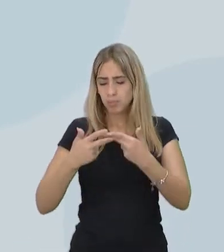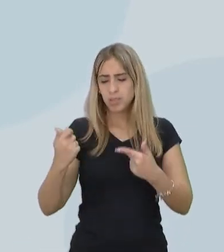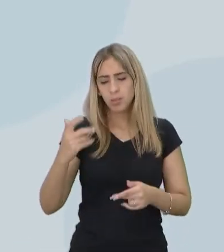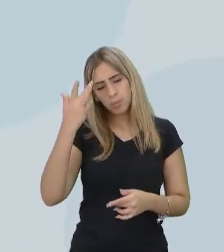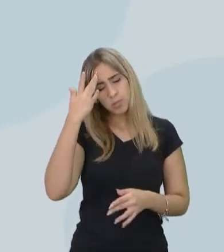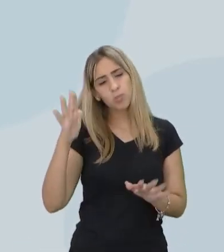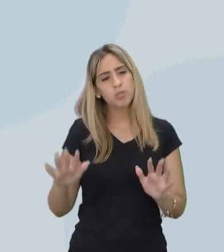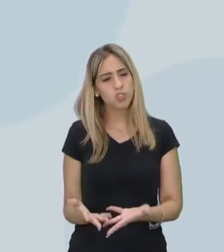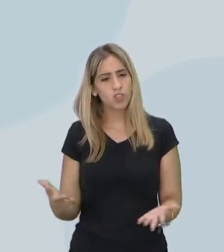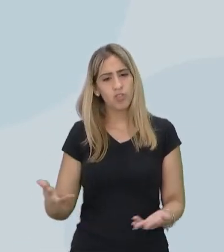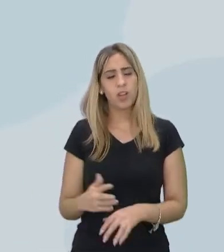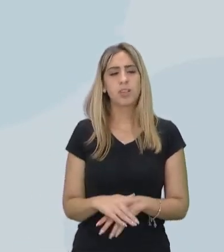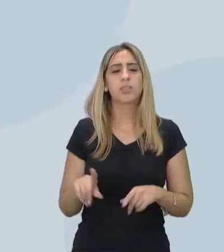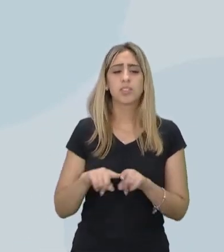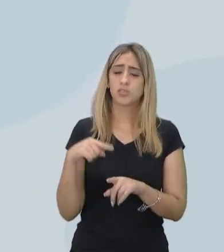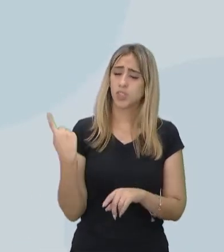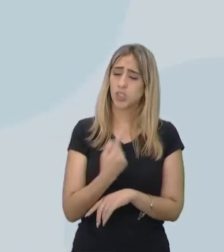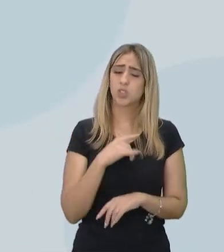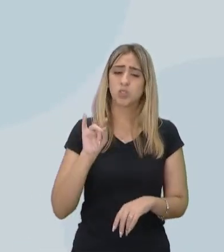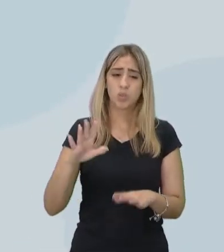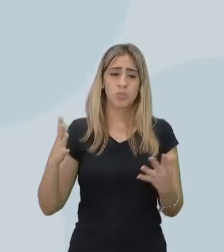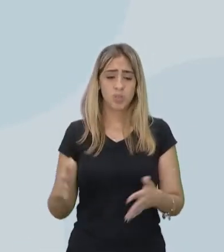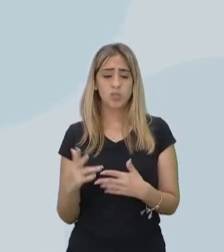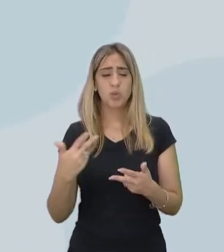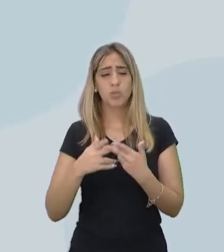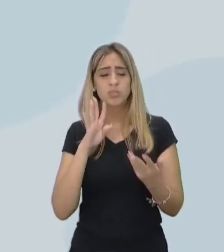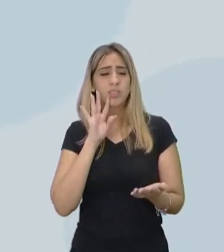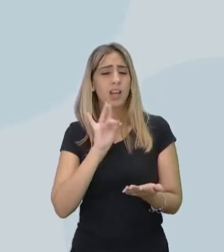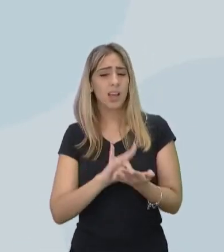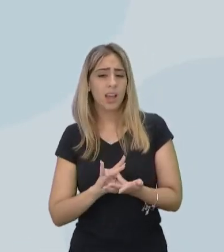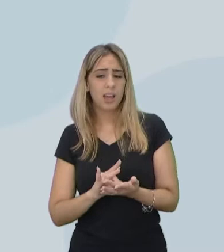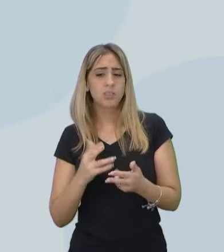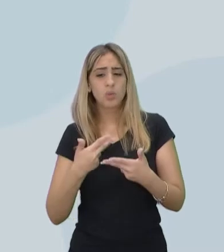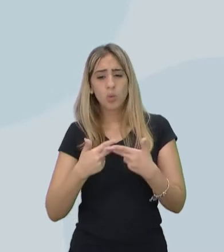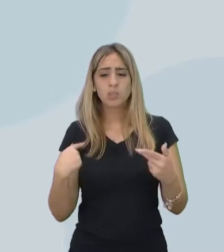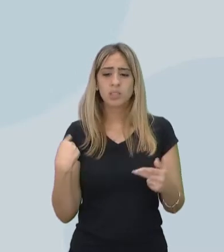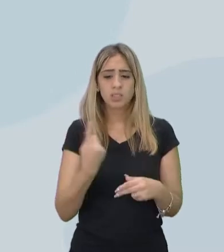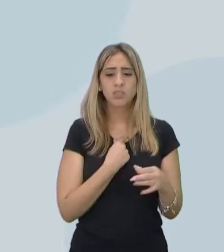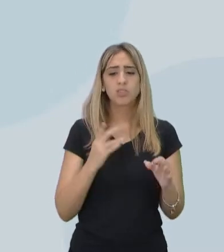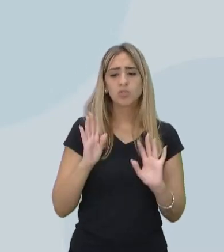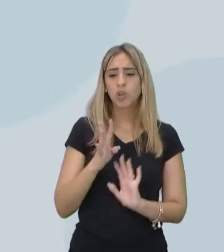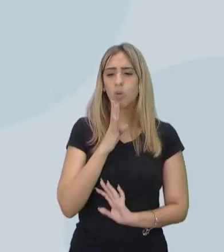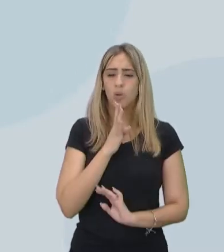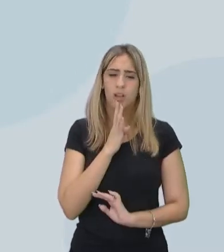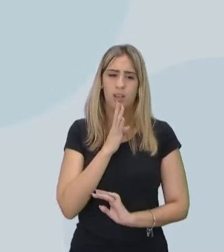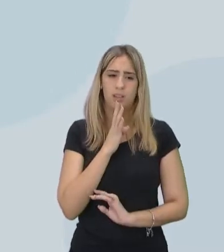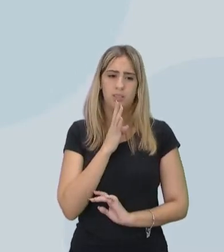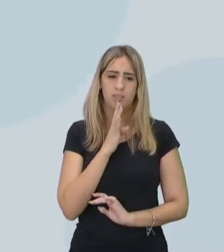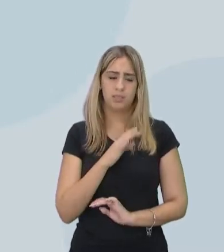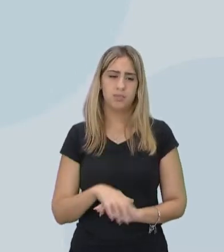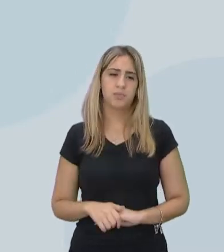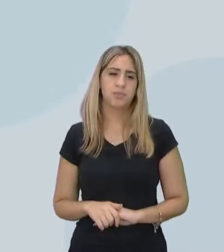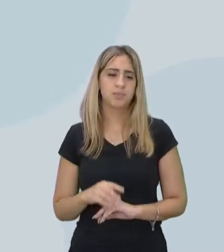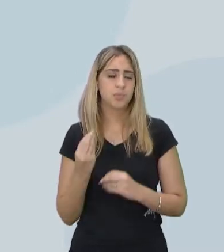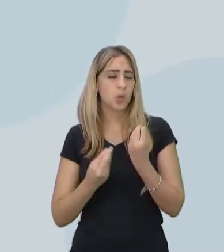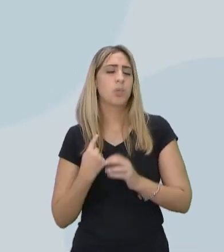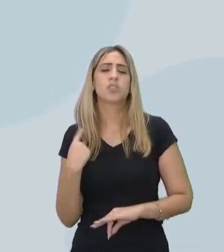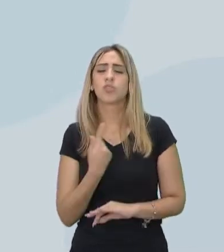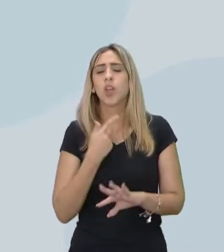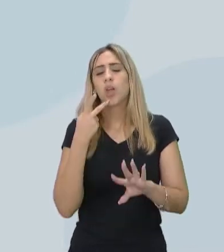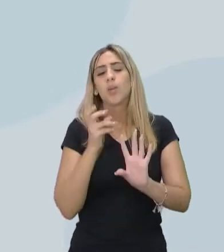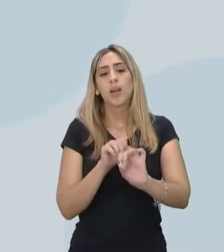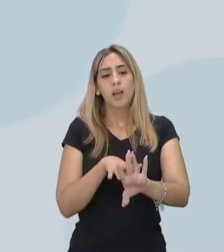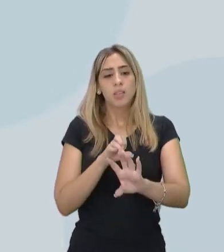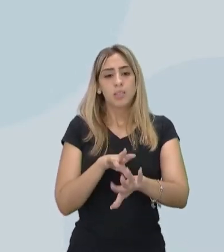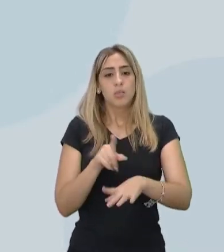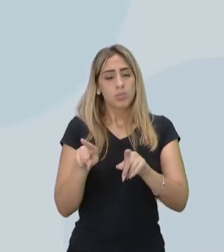motivado, né? Tá. E a gente só se motiva com coisas que são reais e com coisas que a gente conhece. Certo. Tá? É como a gente fala da educação também,